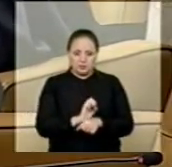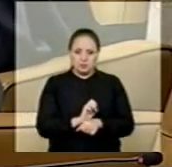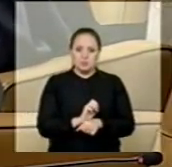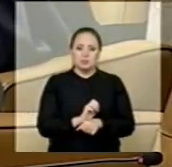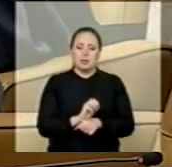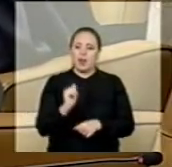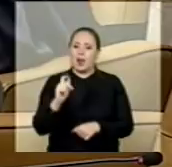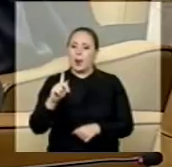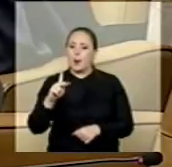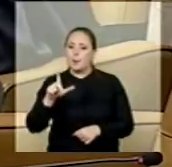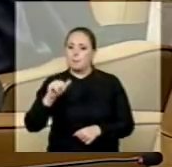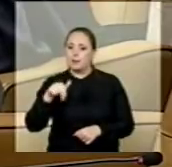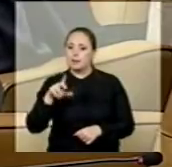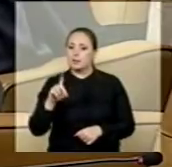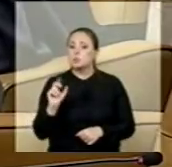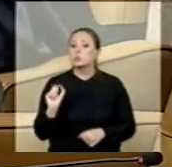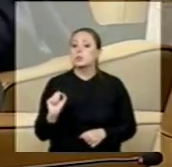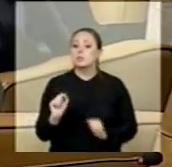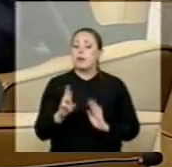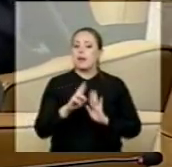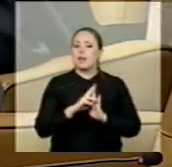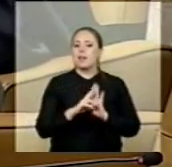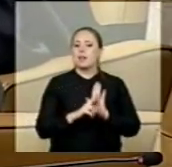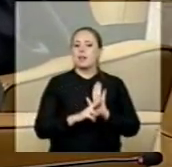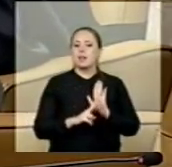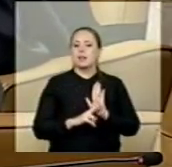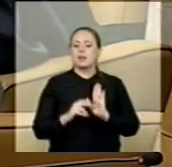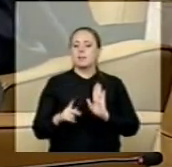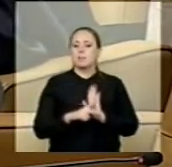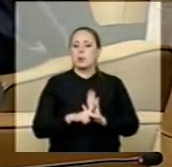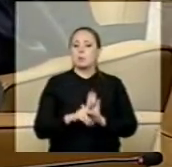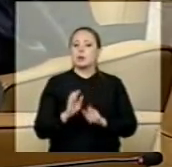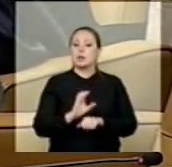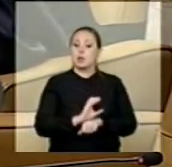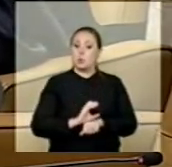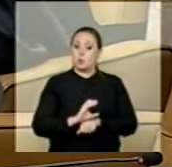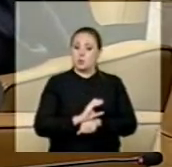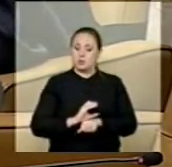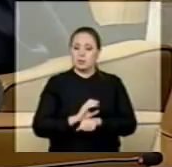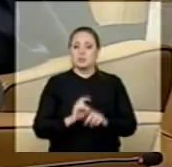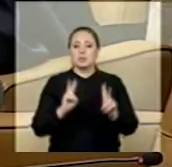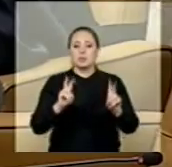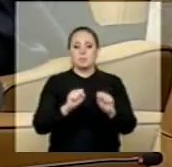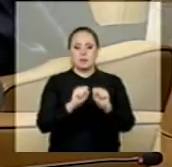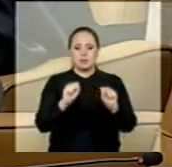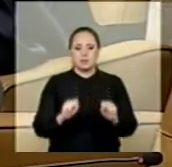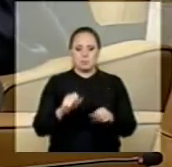aplicando-se-lhes as regras desta Constituição sobre sistema eleitoral,